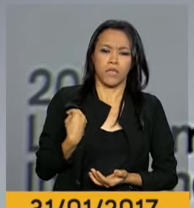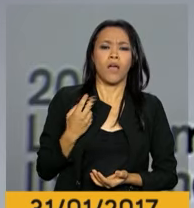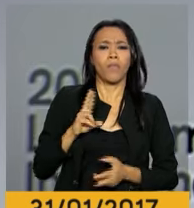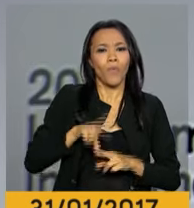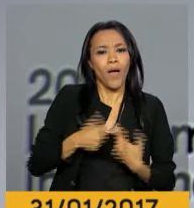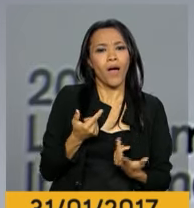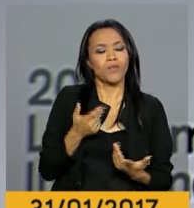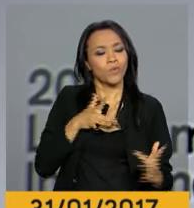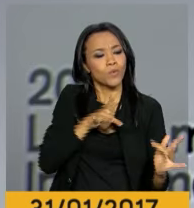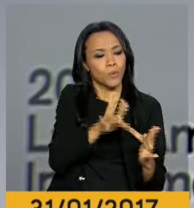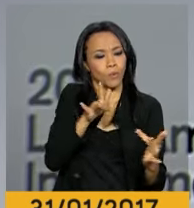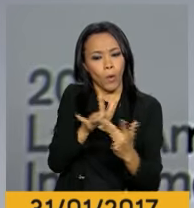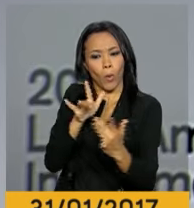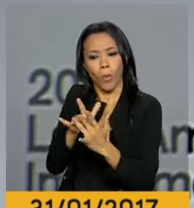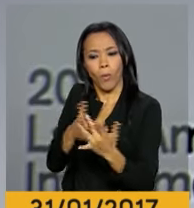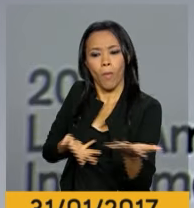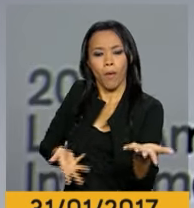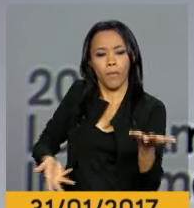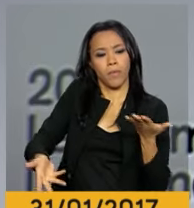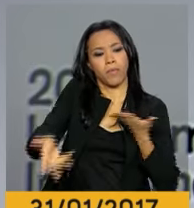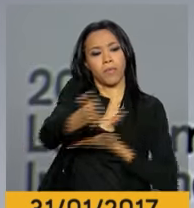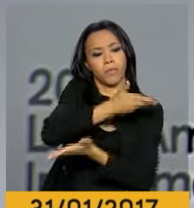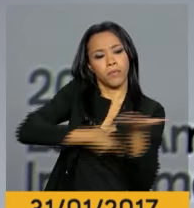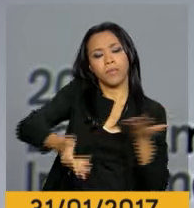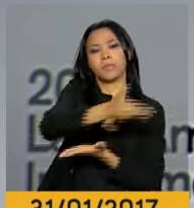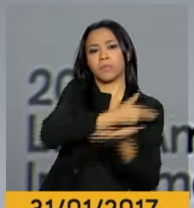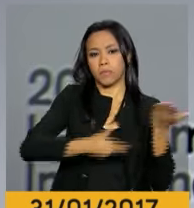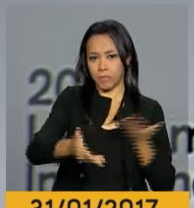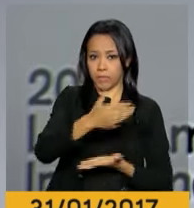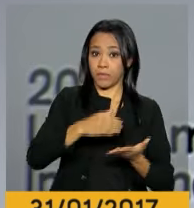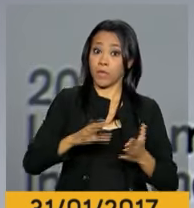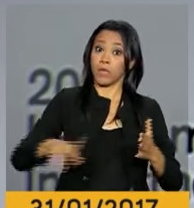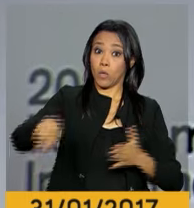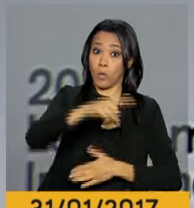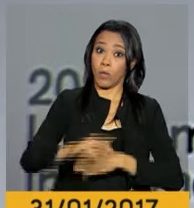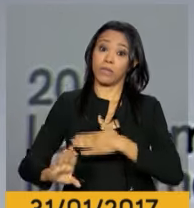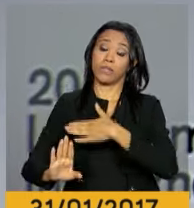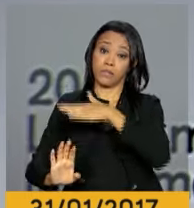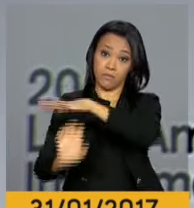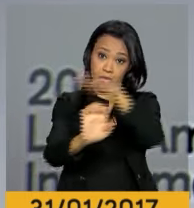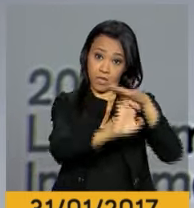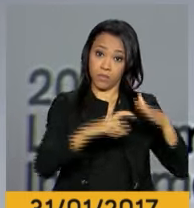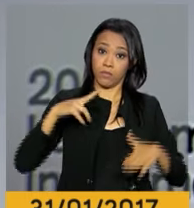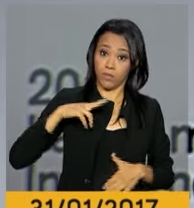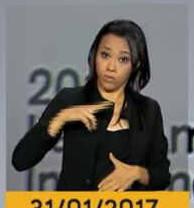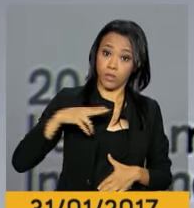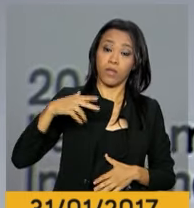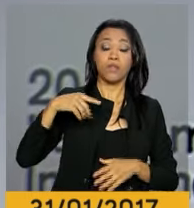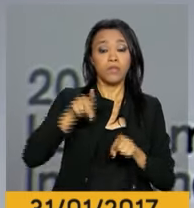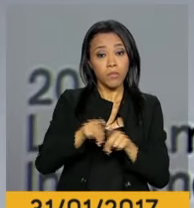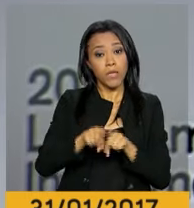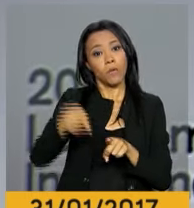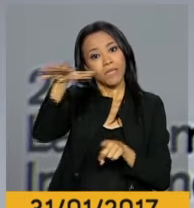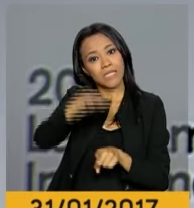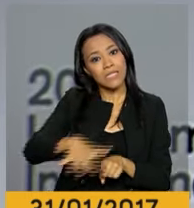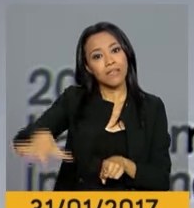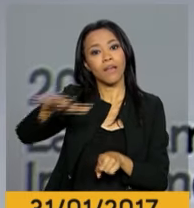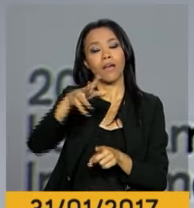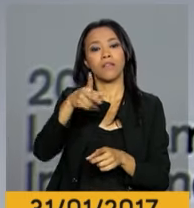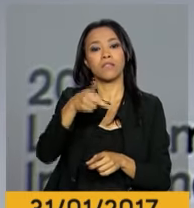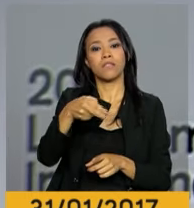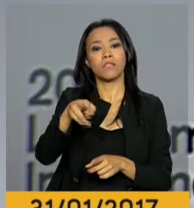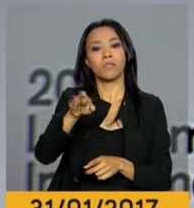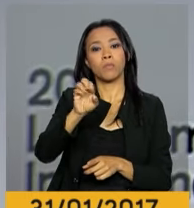interação com a iniciativa privada e com setores eh produtivos do país portanto é